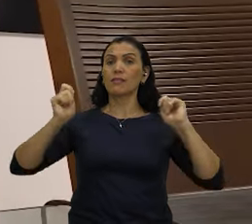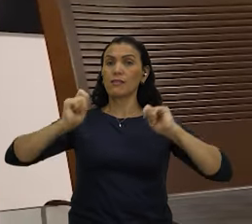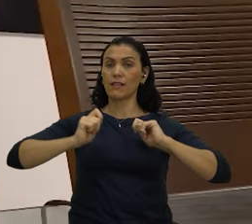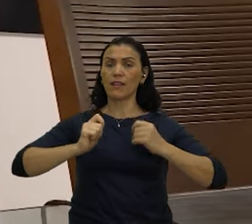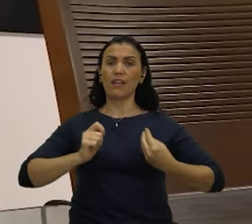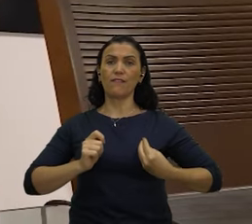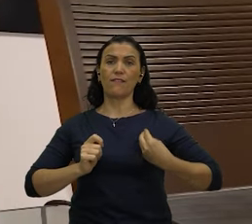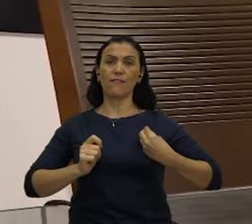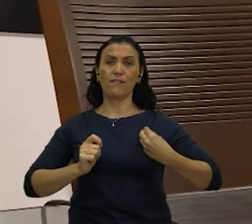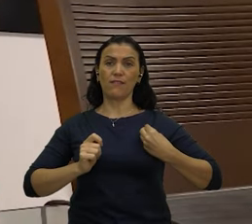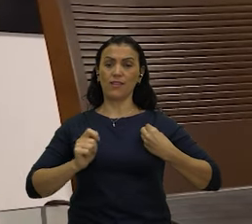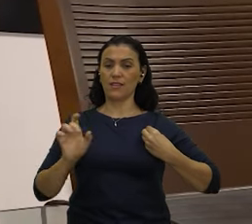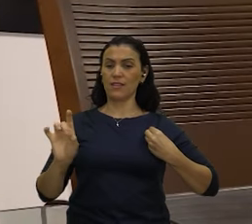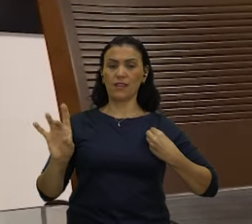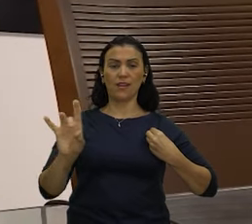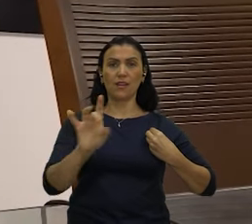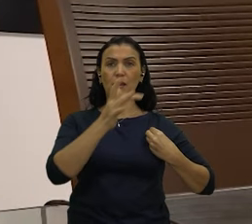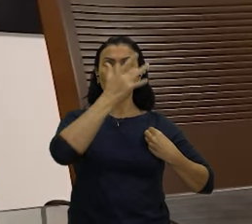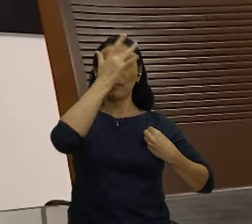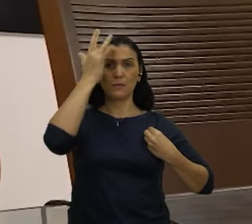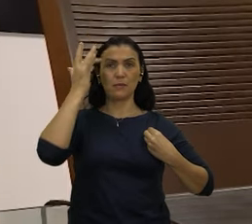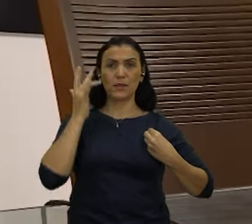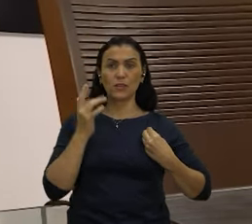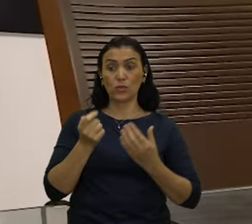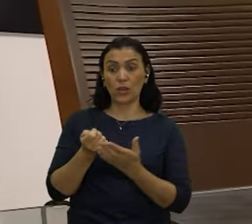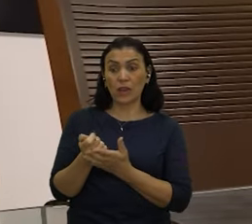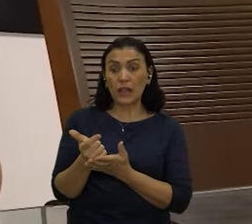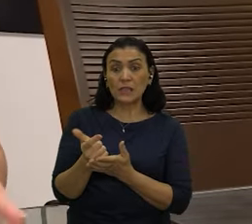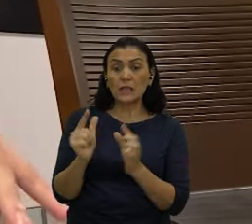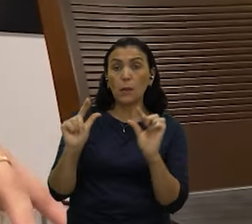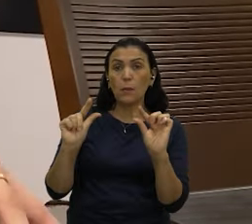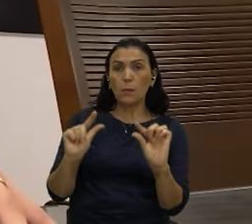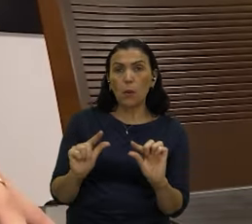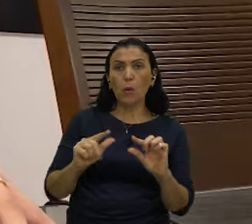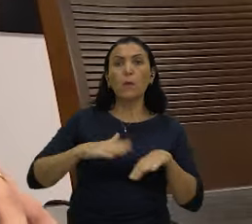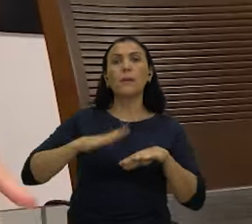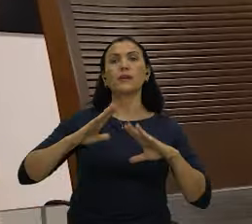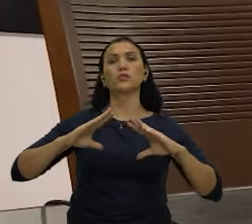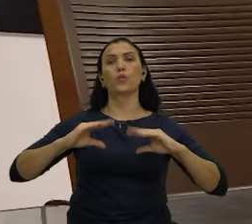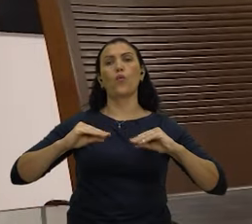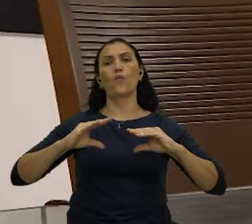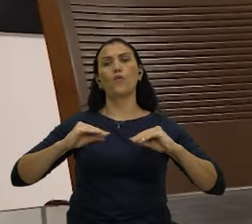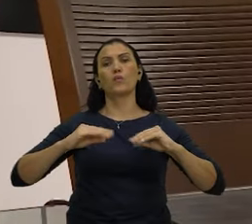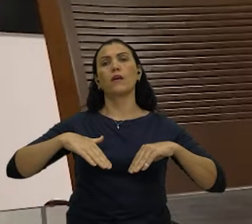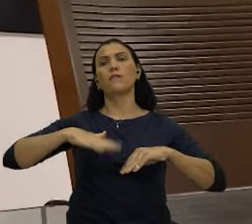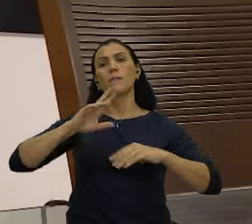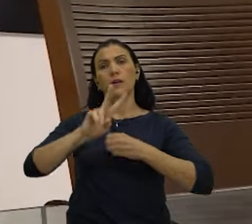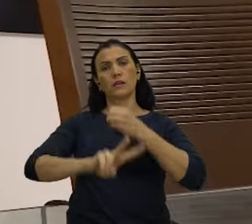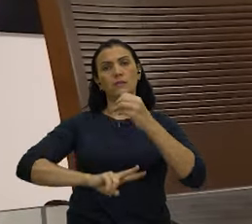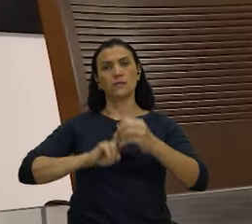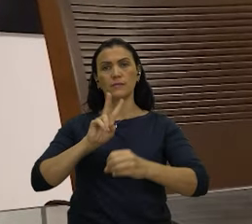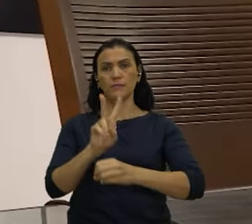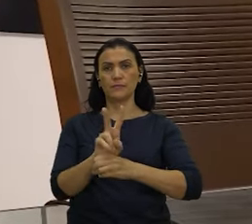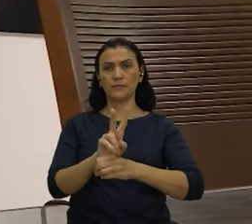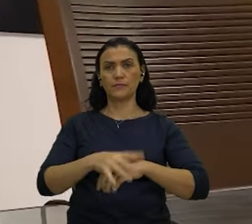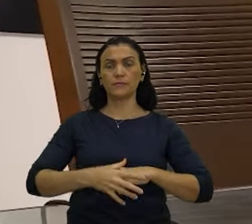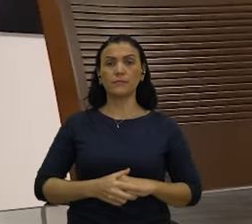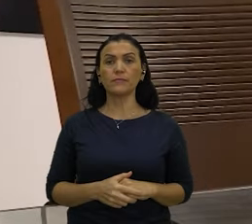tenhamos uma vida de menos gastos, mais confortável e, consequentemente, mais